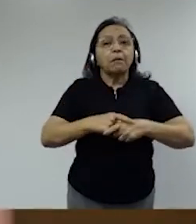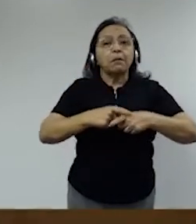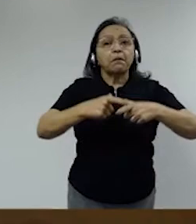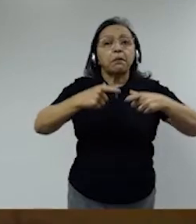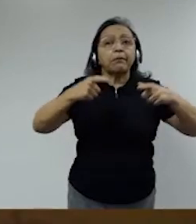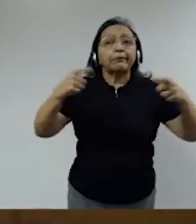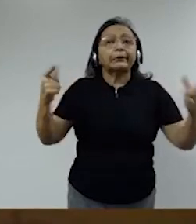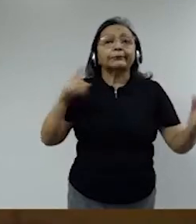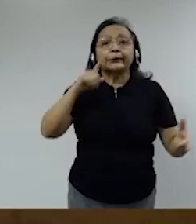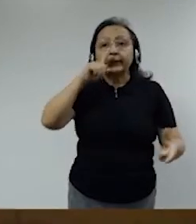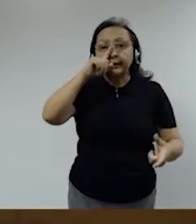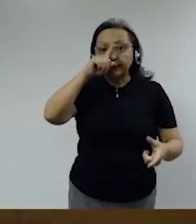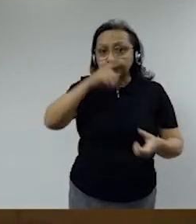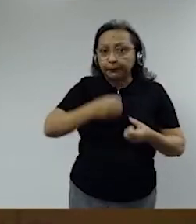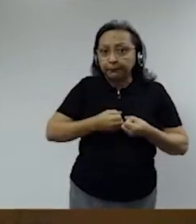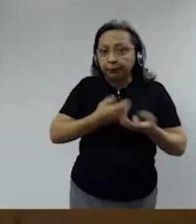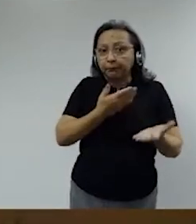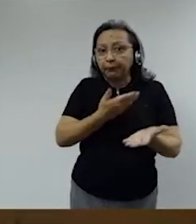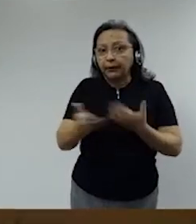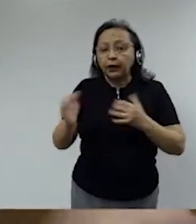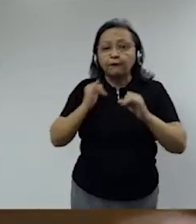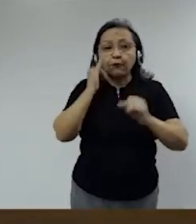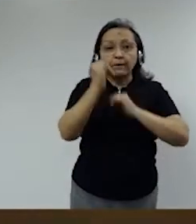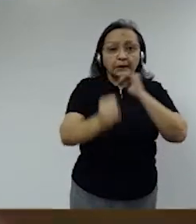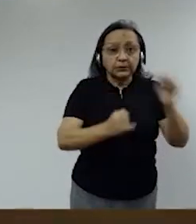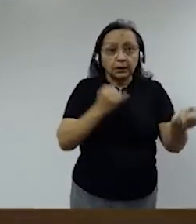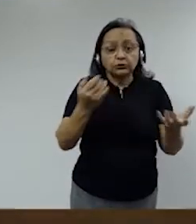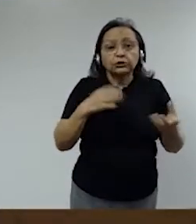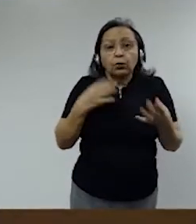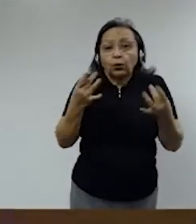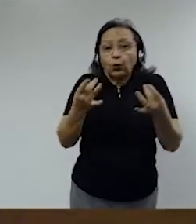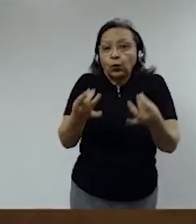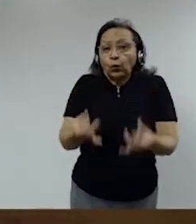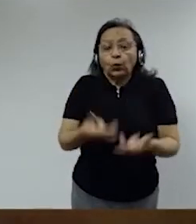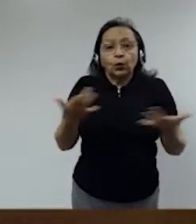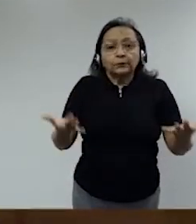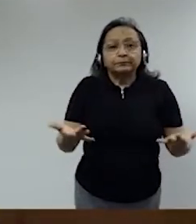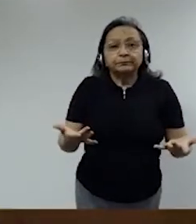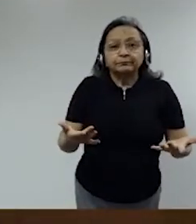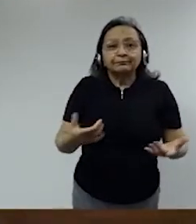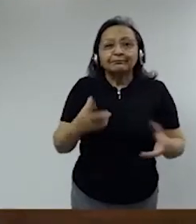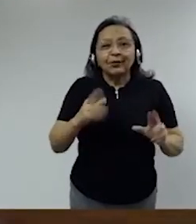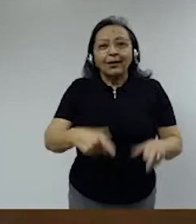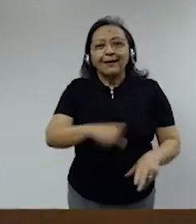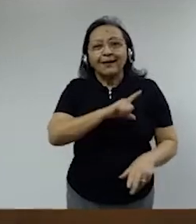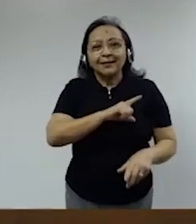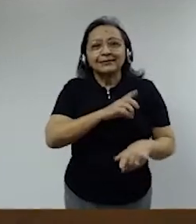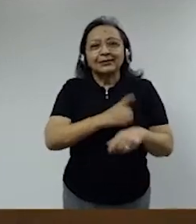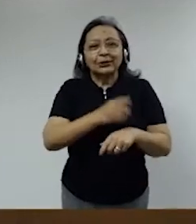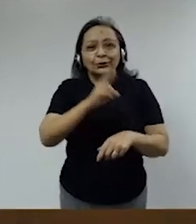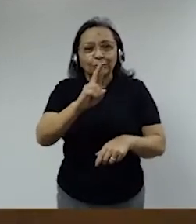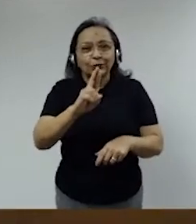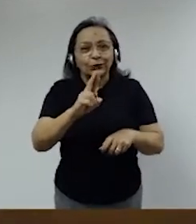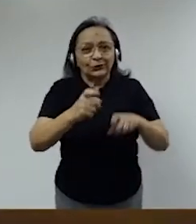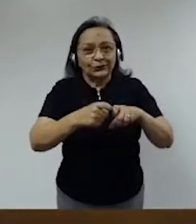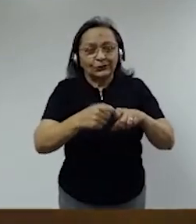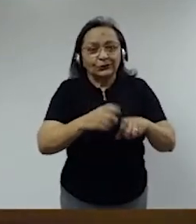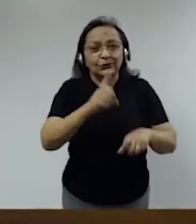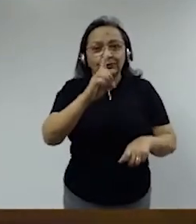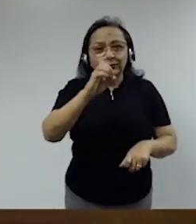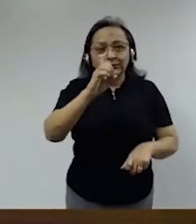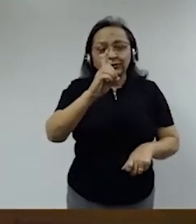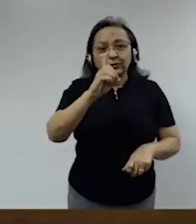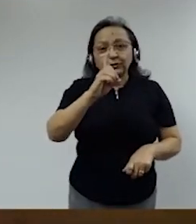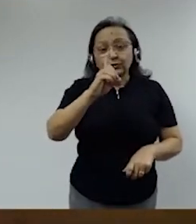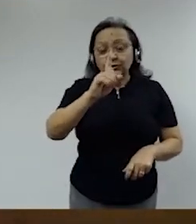vazamento desses dados, dessas informações do paciente, que são dados sensíveis, como já colocou o doutor Diógenes, que é uma preocupação já que vem com a Lei Geral